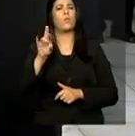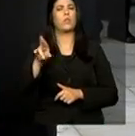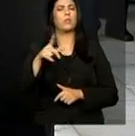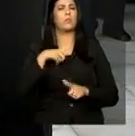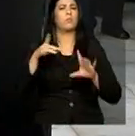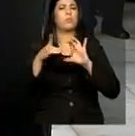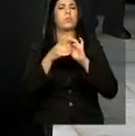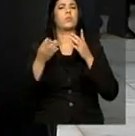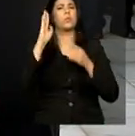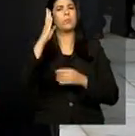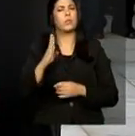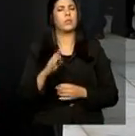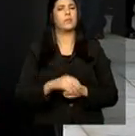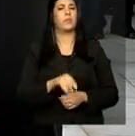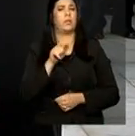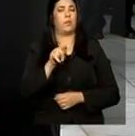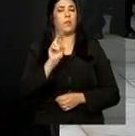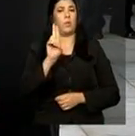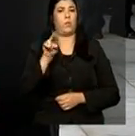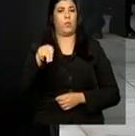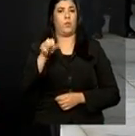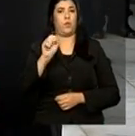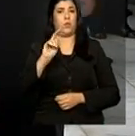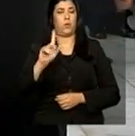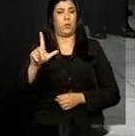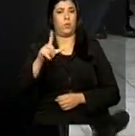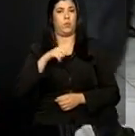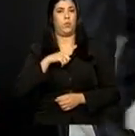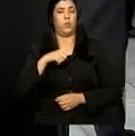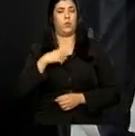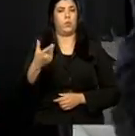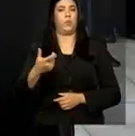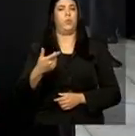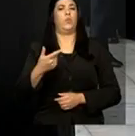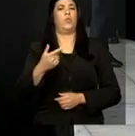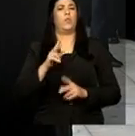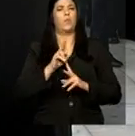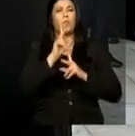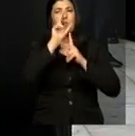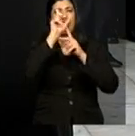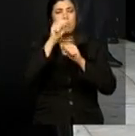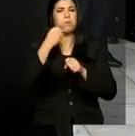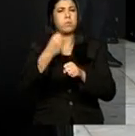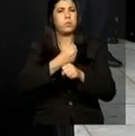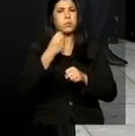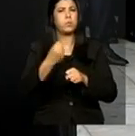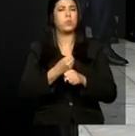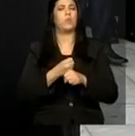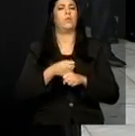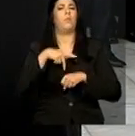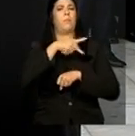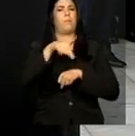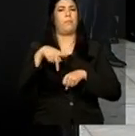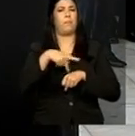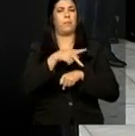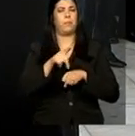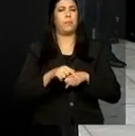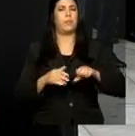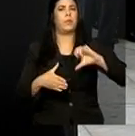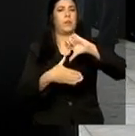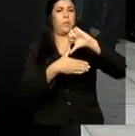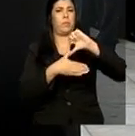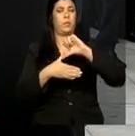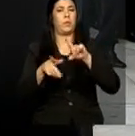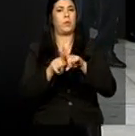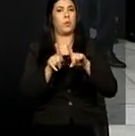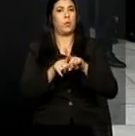gente. Bom, basicamente a Unasul é um esforço construído pelo Brasil e por outros atores da América do Sul no sentido de